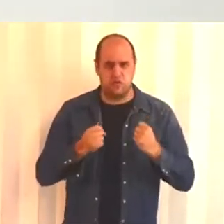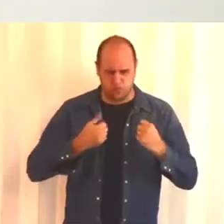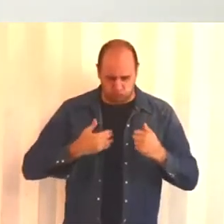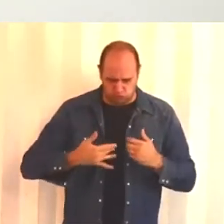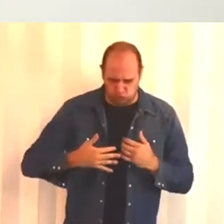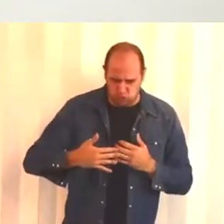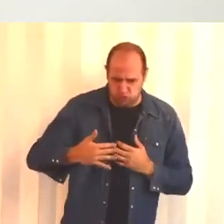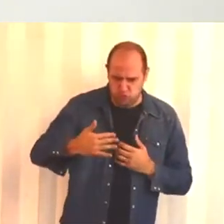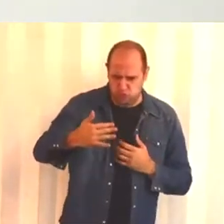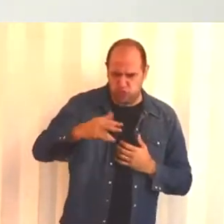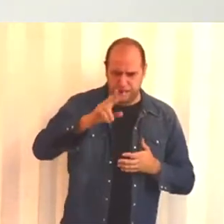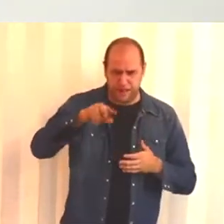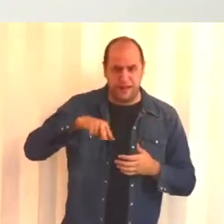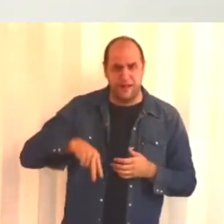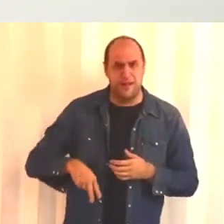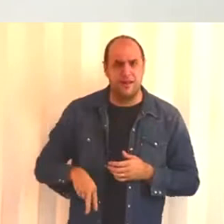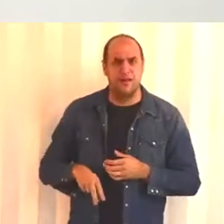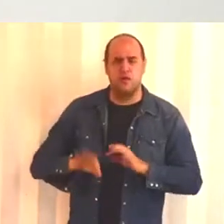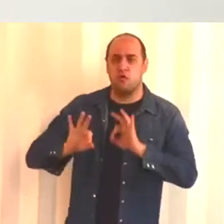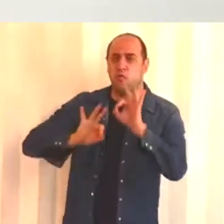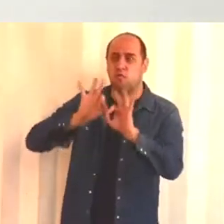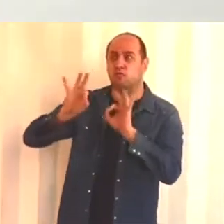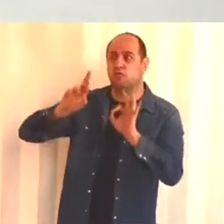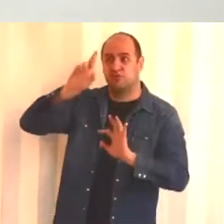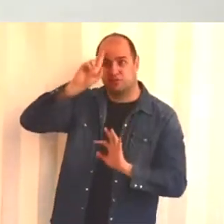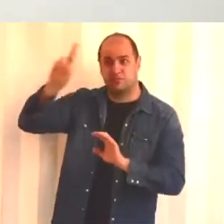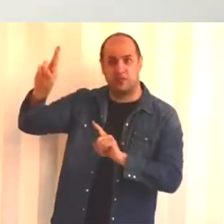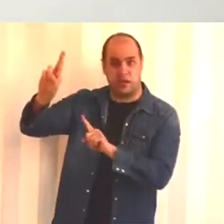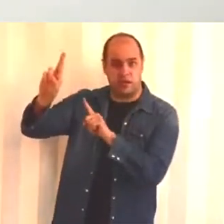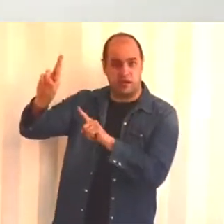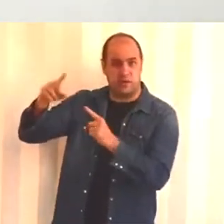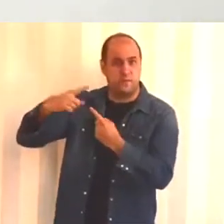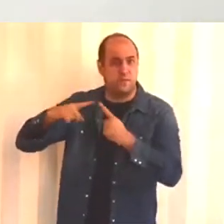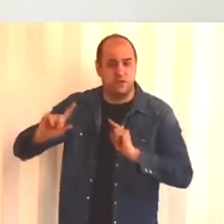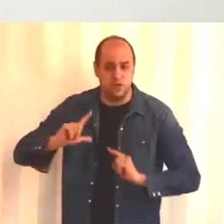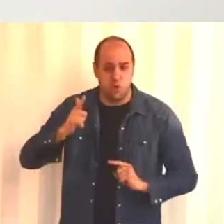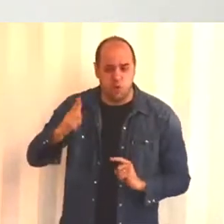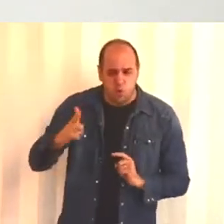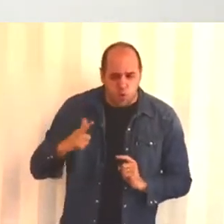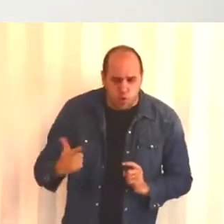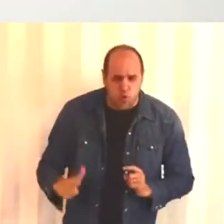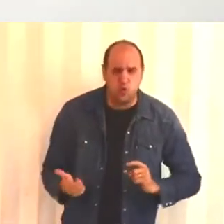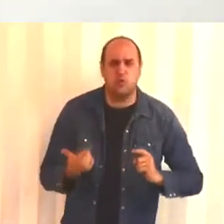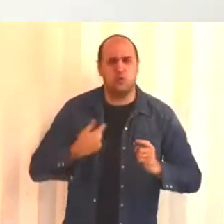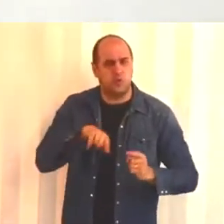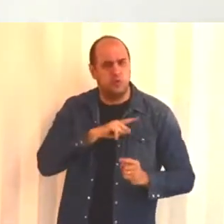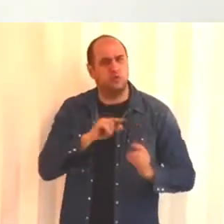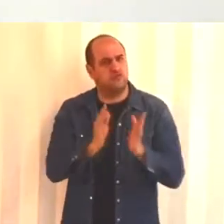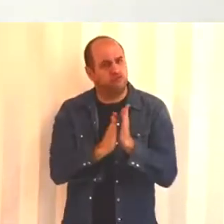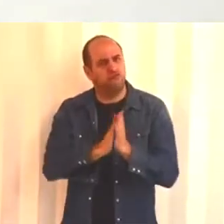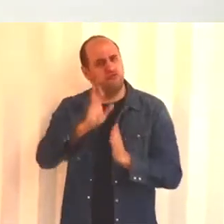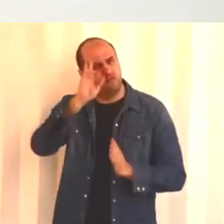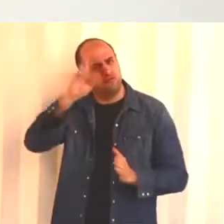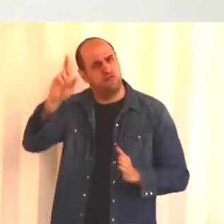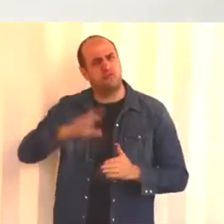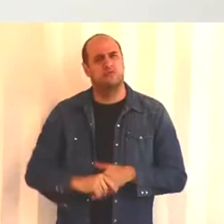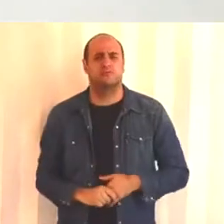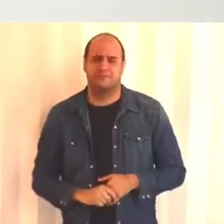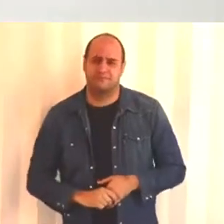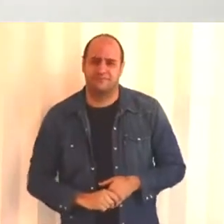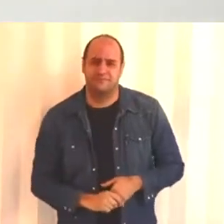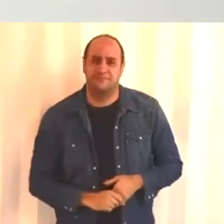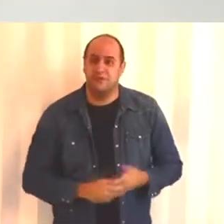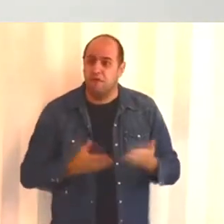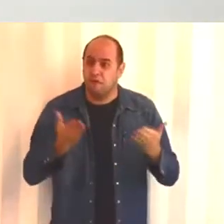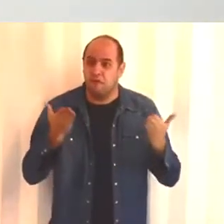motivo que é o próprio Senhor, razões de sobra para nós louvarmos a Deus. Meu irmão, minha irmã,